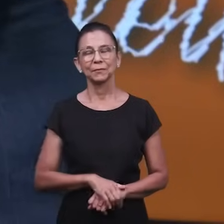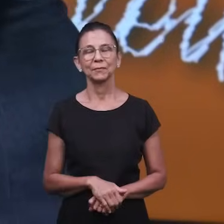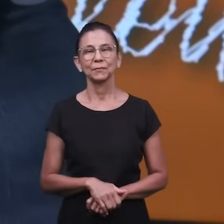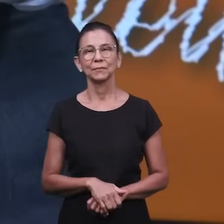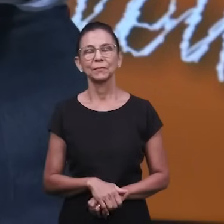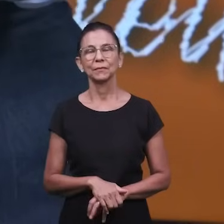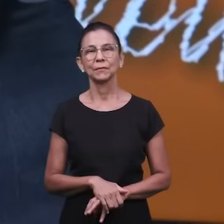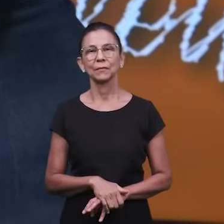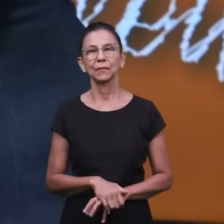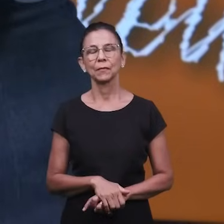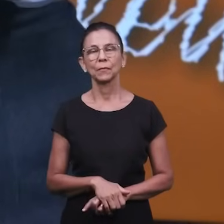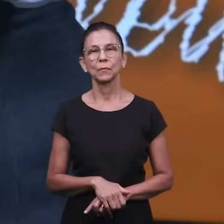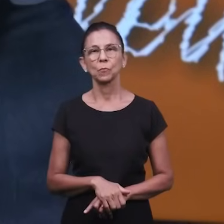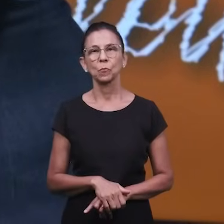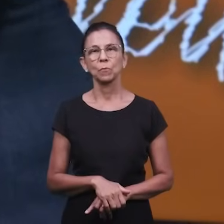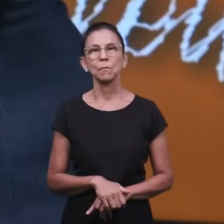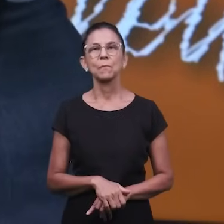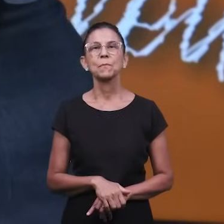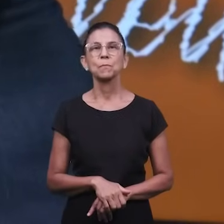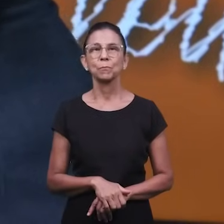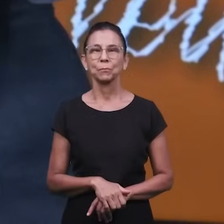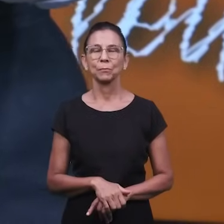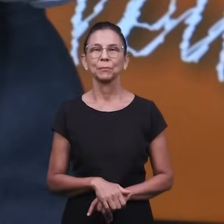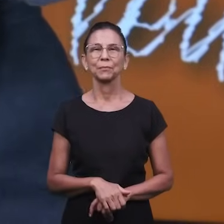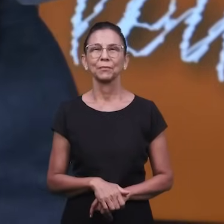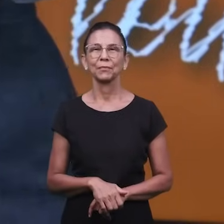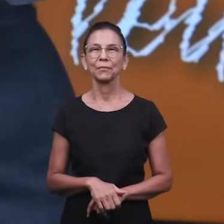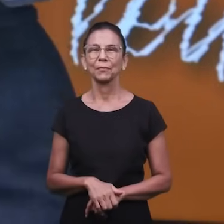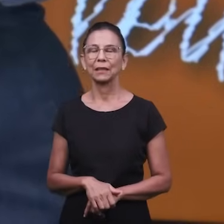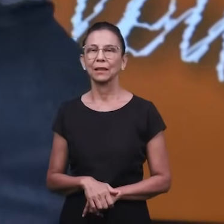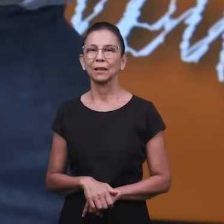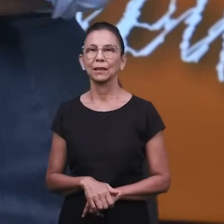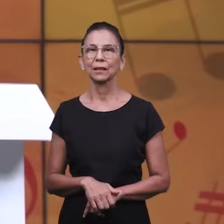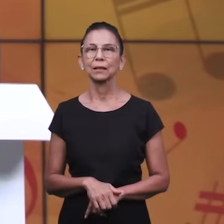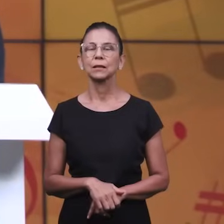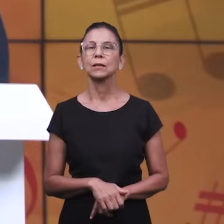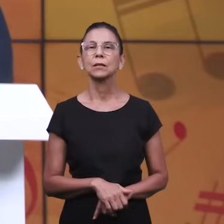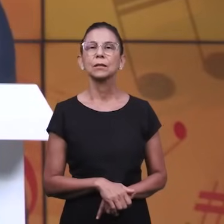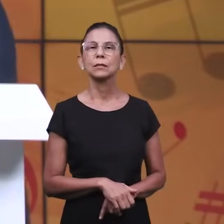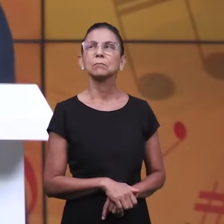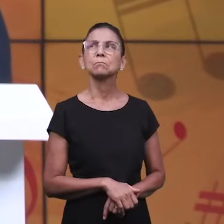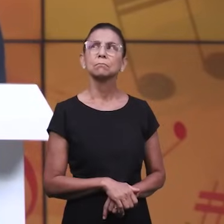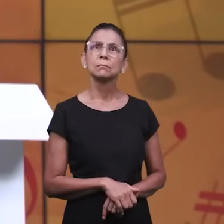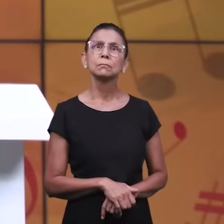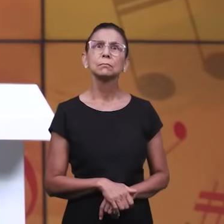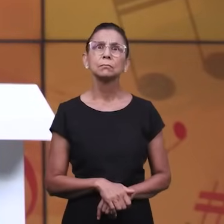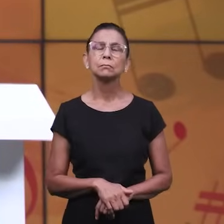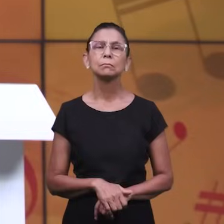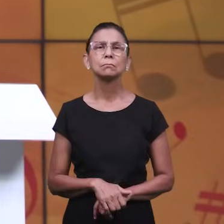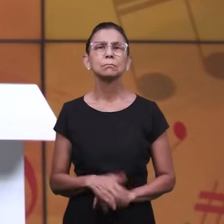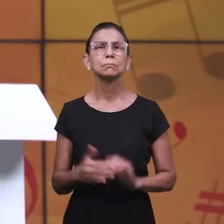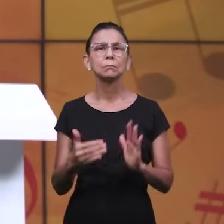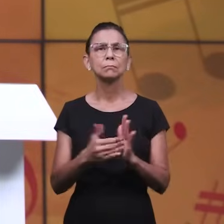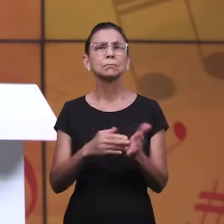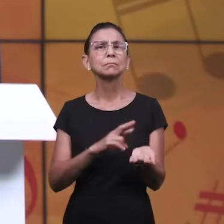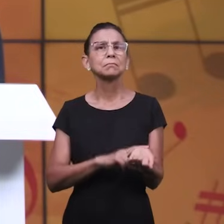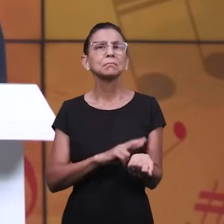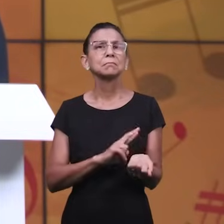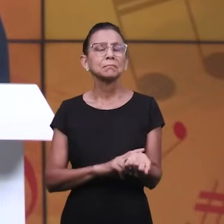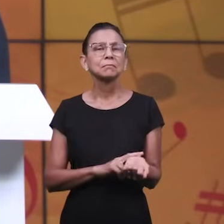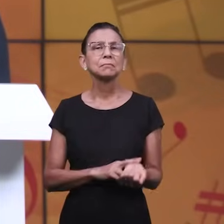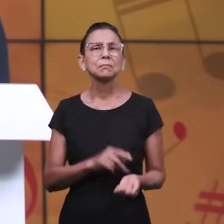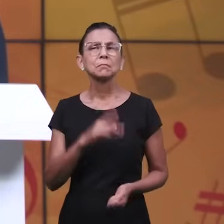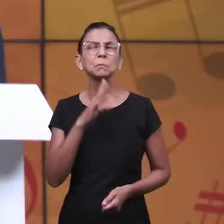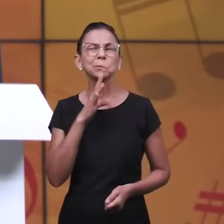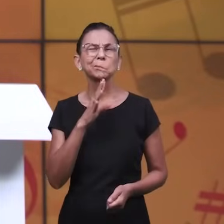1, 2, 3, 4. E este último ritmo nós já